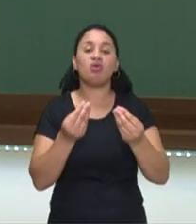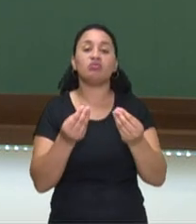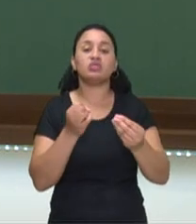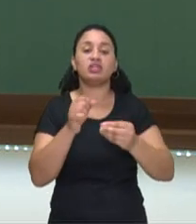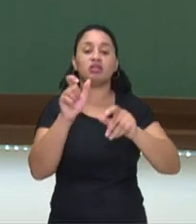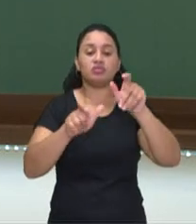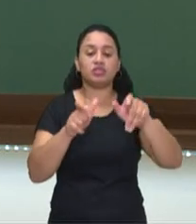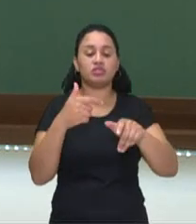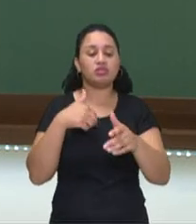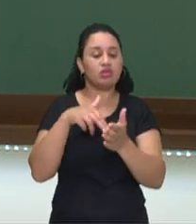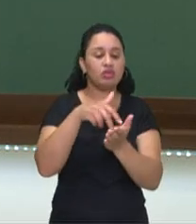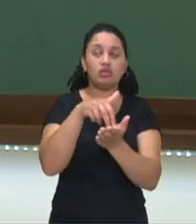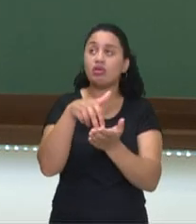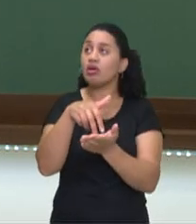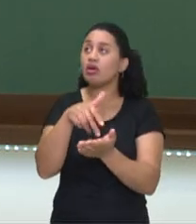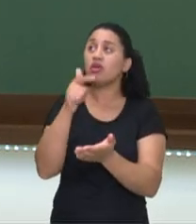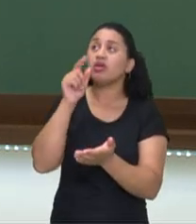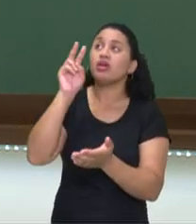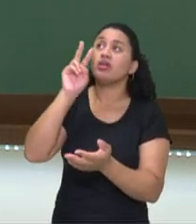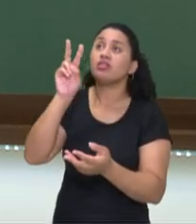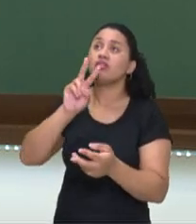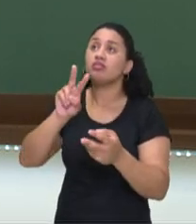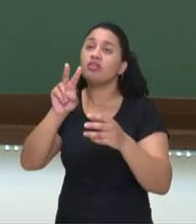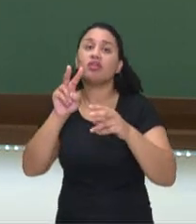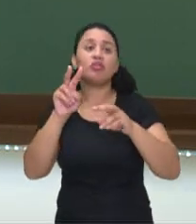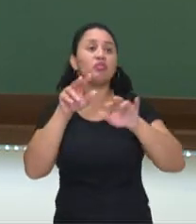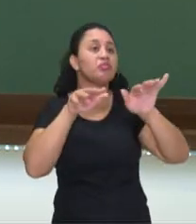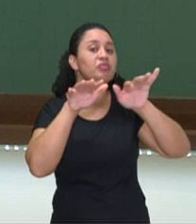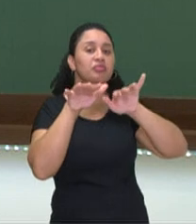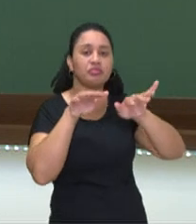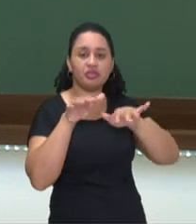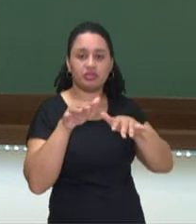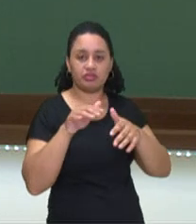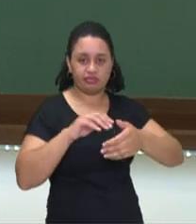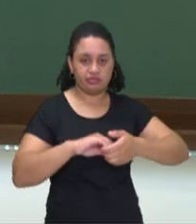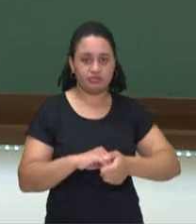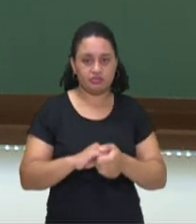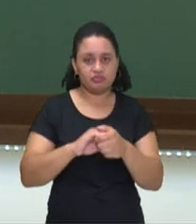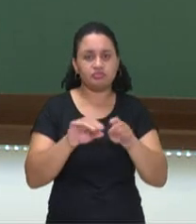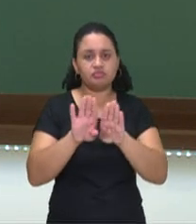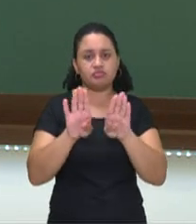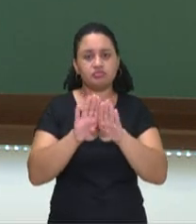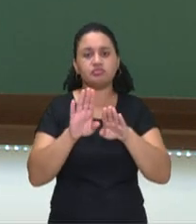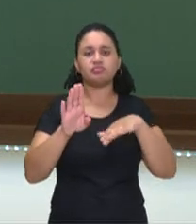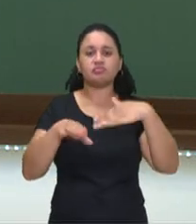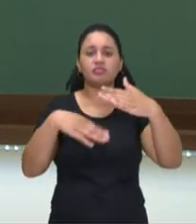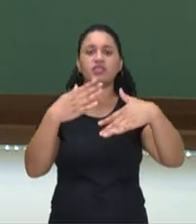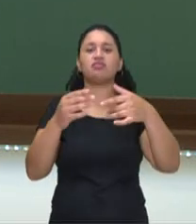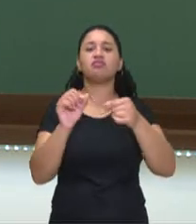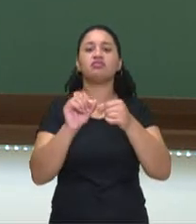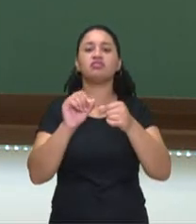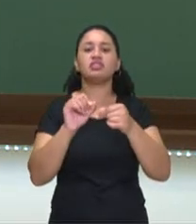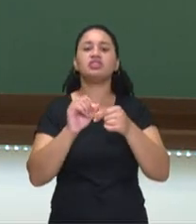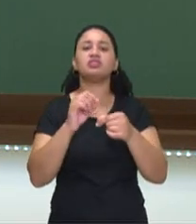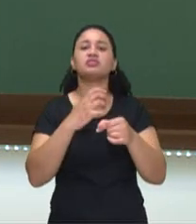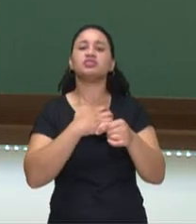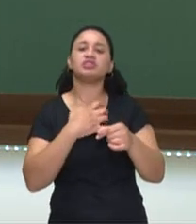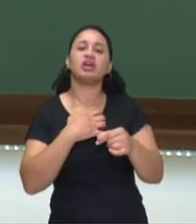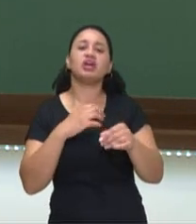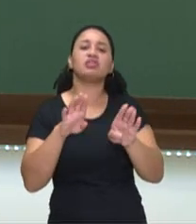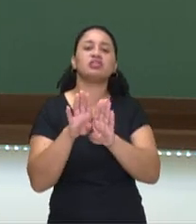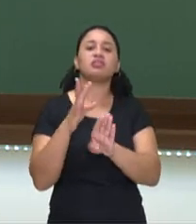espectador passa por perto, elas se movimentam. E elas vão criando formas e